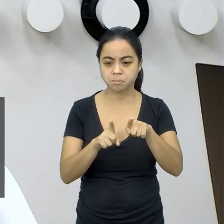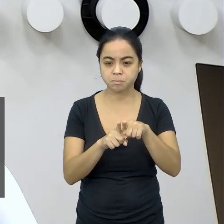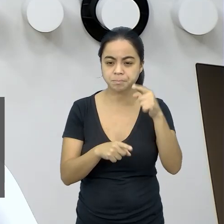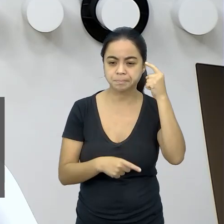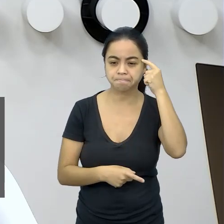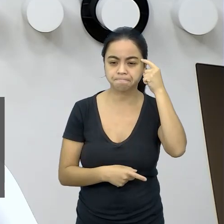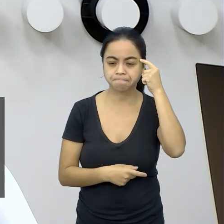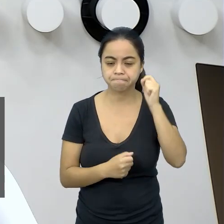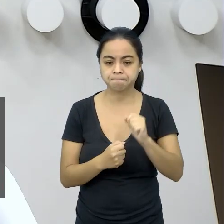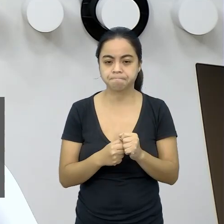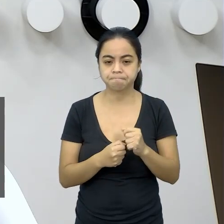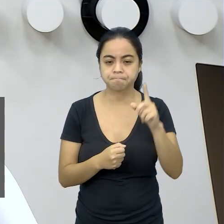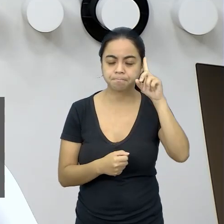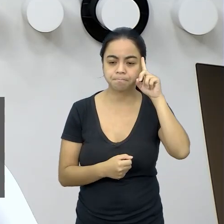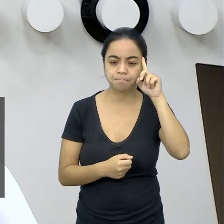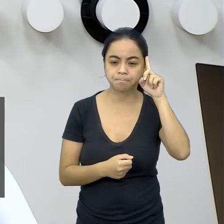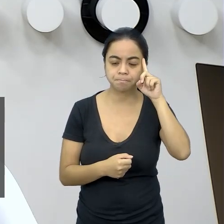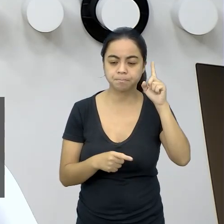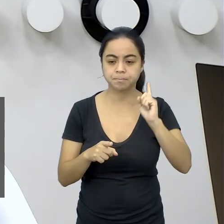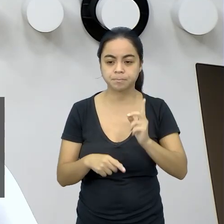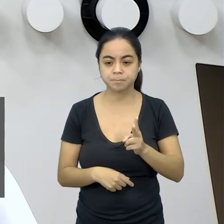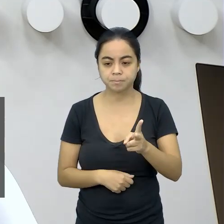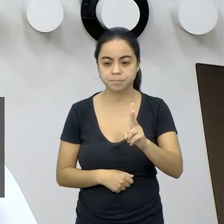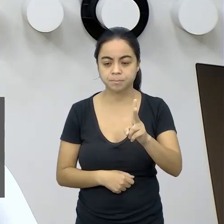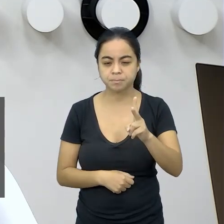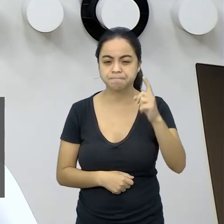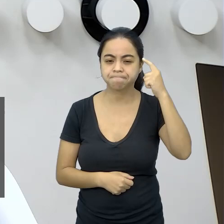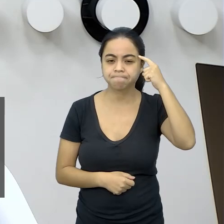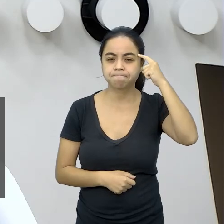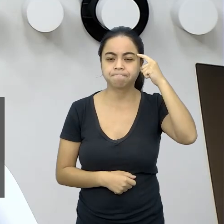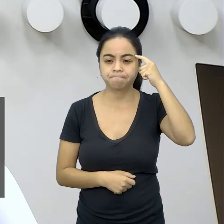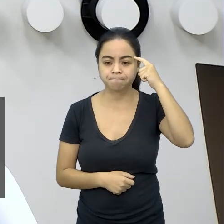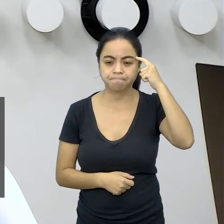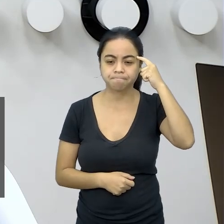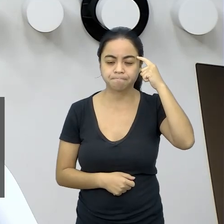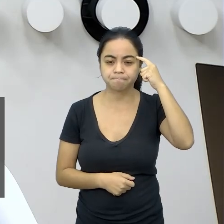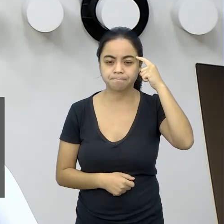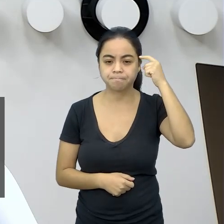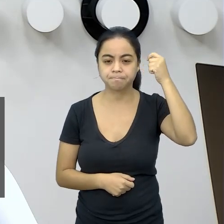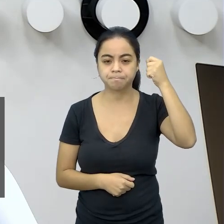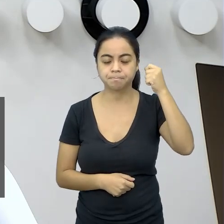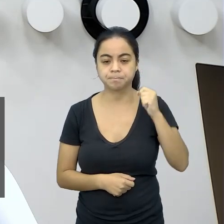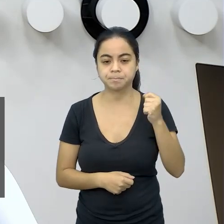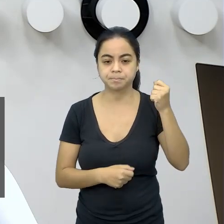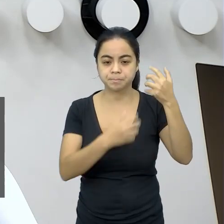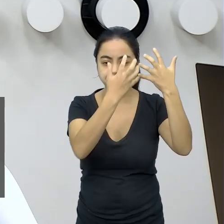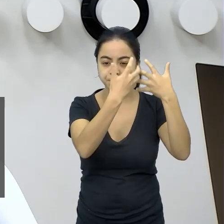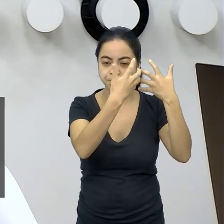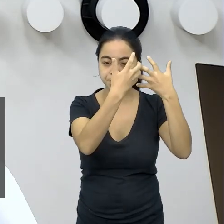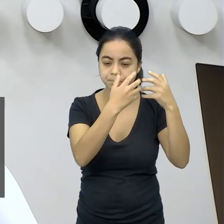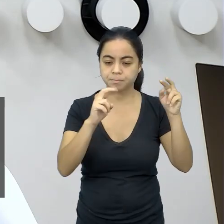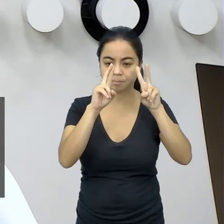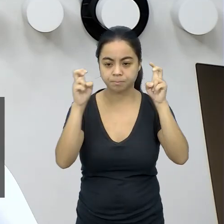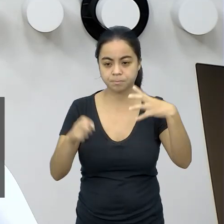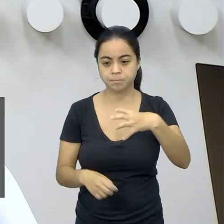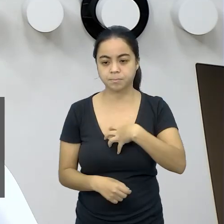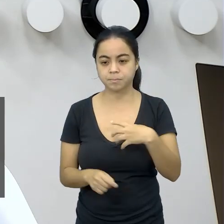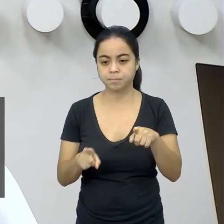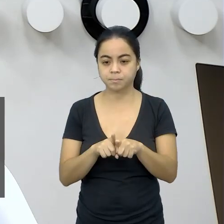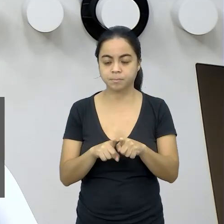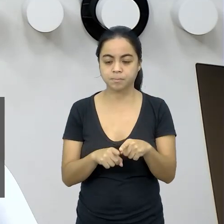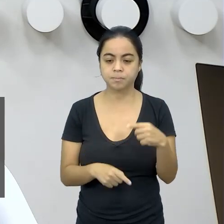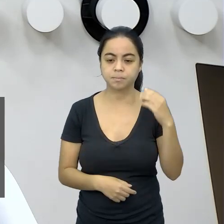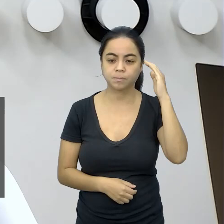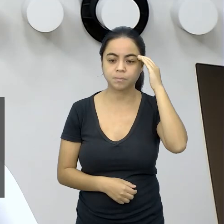também a importância, né, de ter em mente a possibilidade de refletir sobre esse próprio comportamento, né, e entender como a